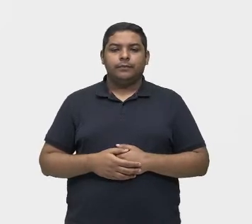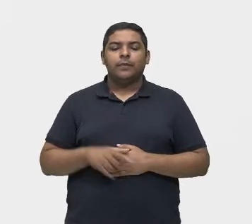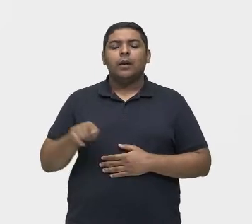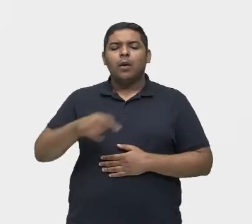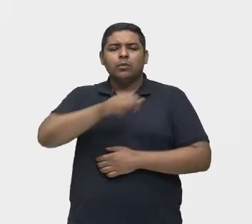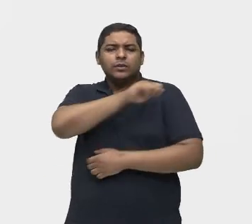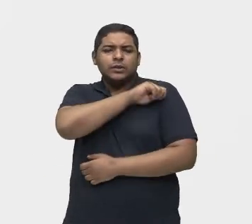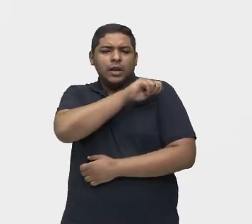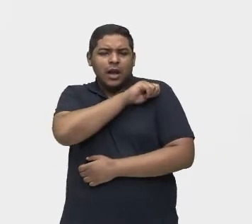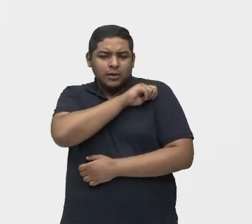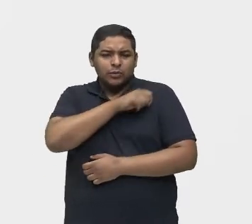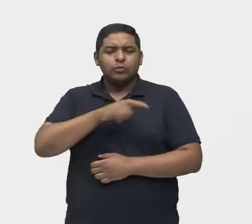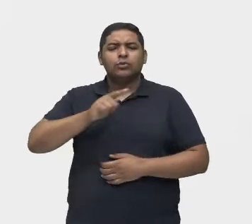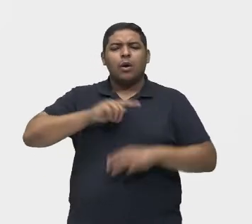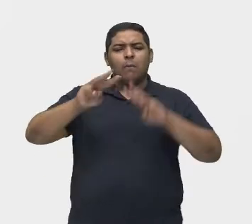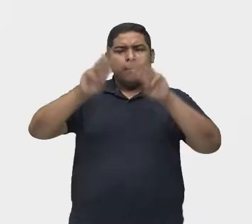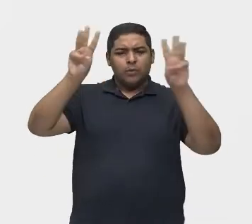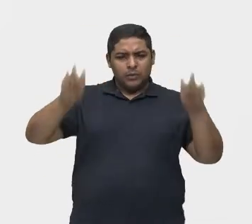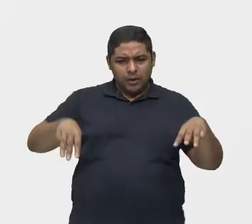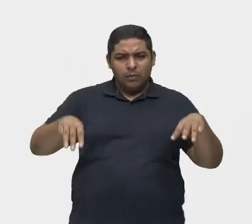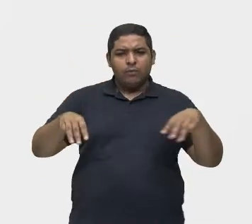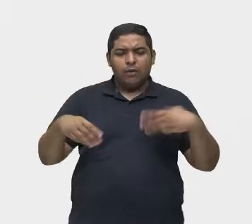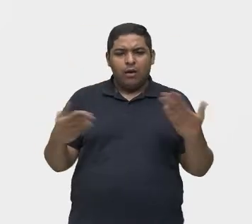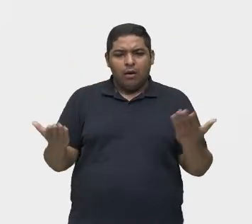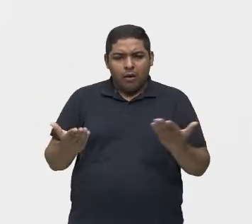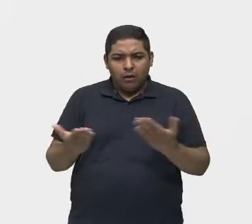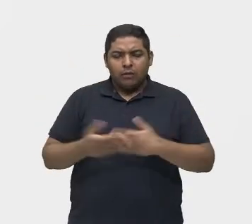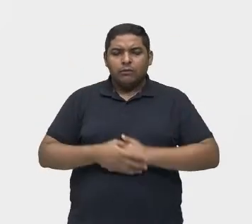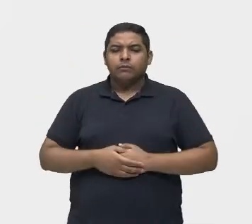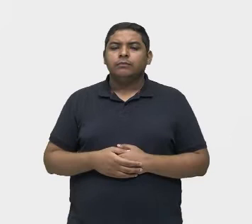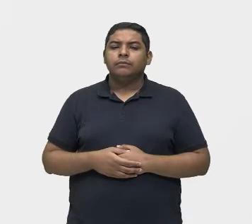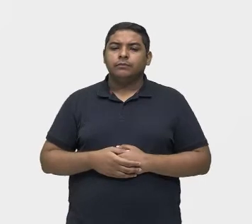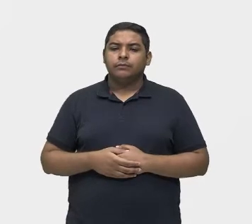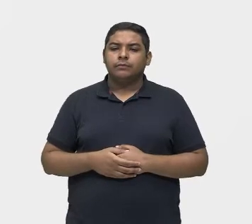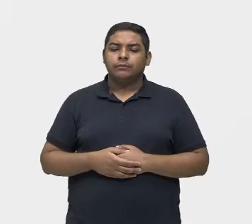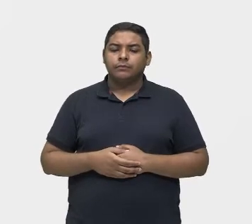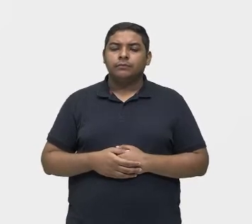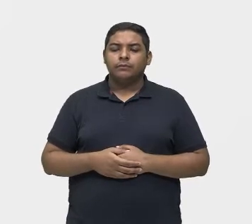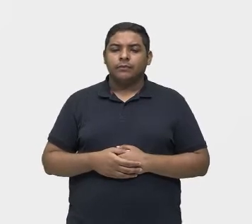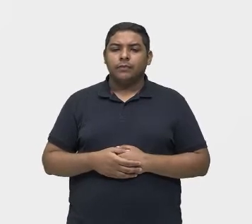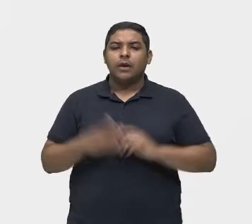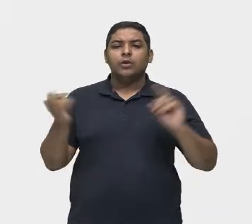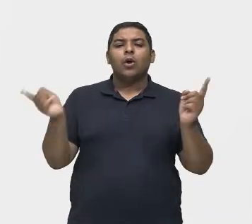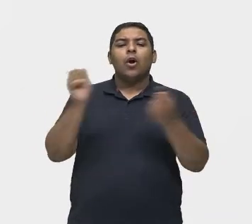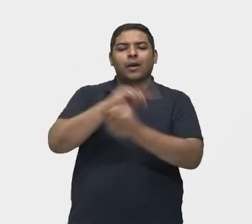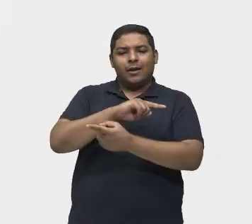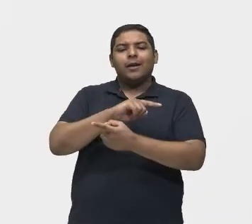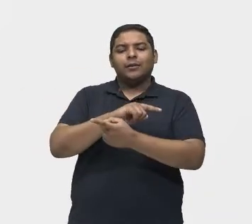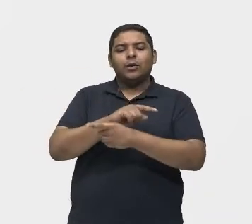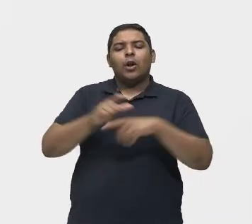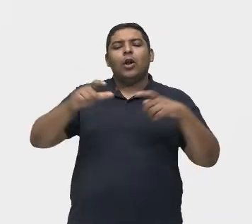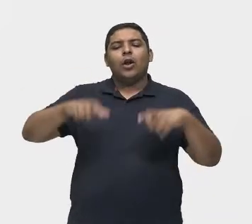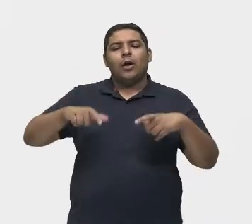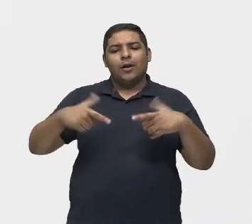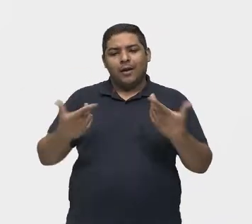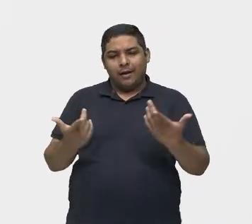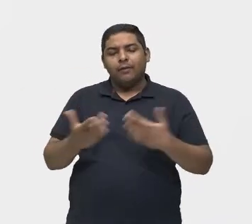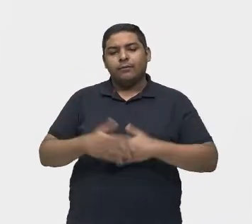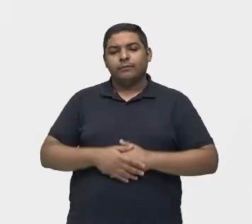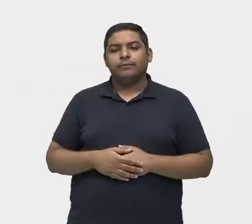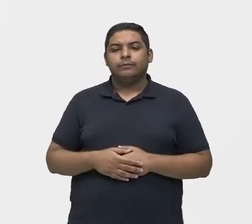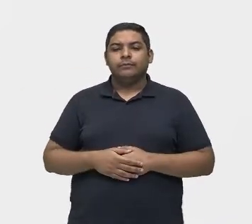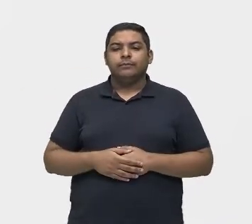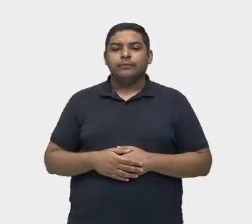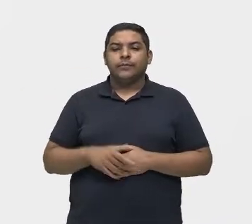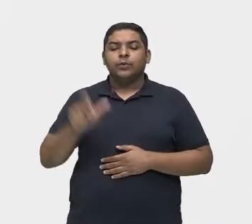estudantes estão no museu? É uma pergunta, olha só, were trocando de posição com o sujeito que é the students. Então, verbo